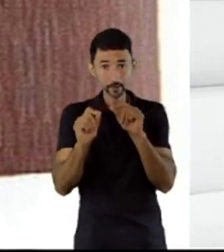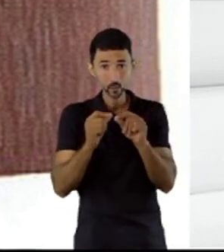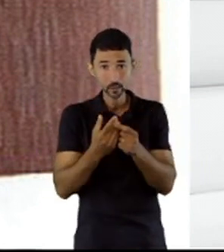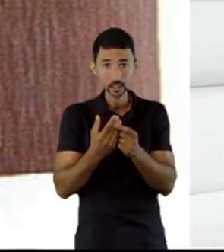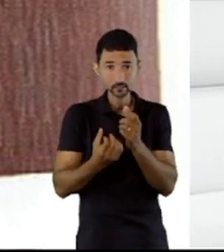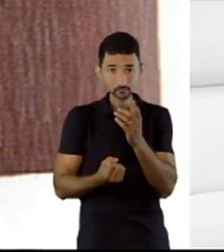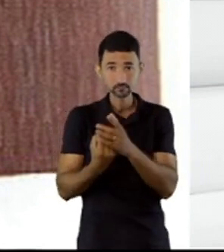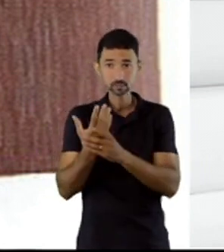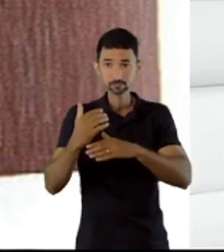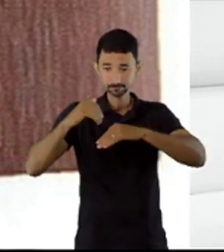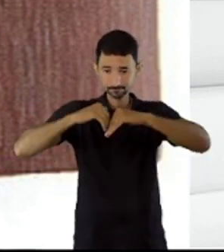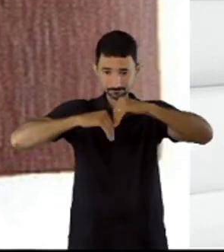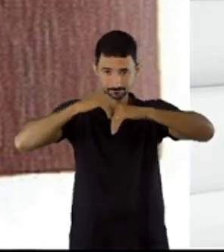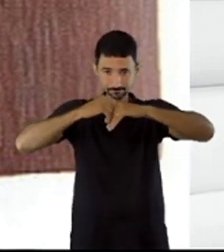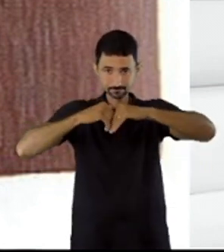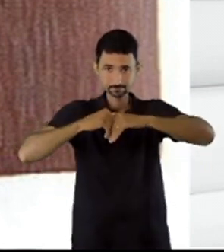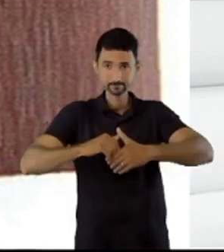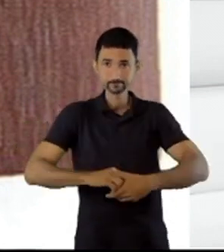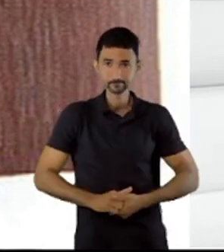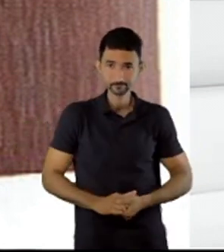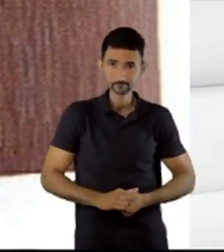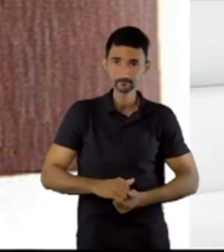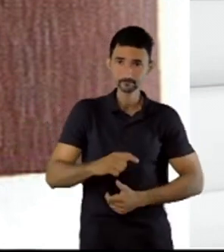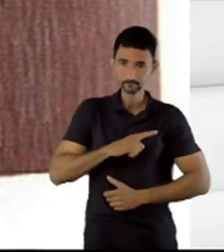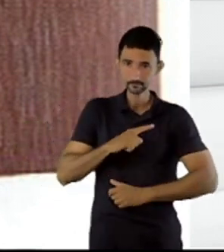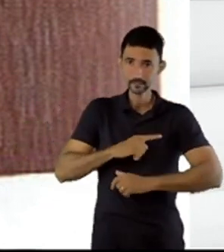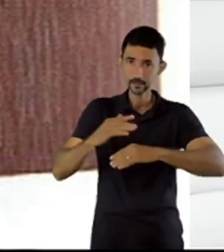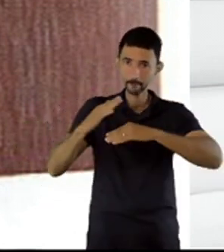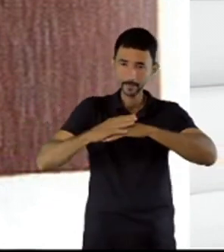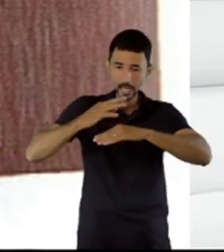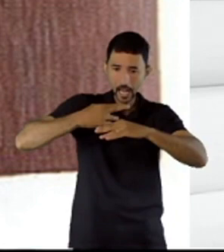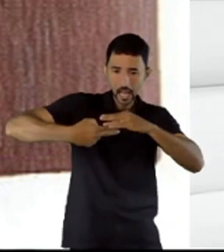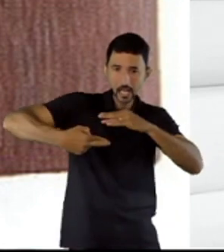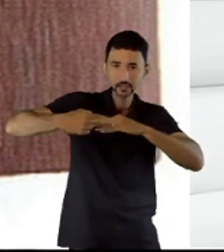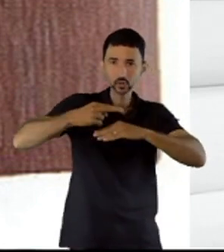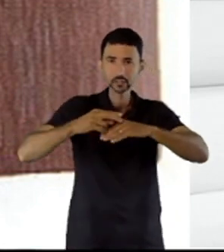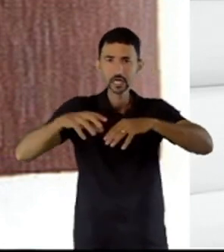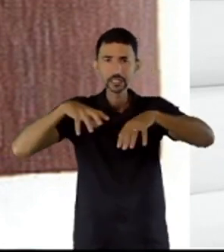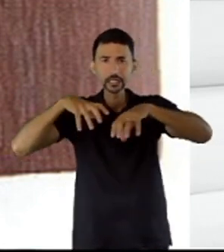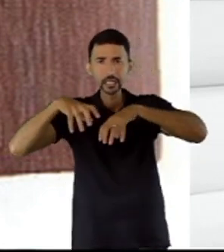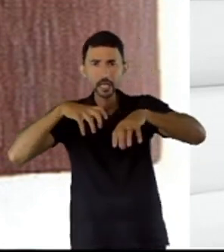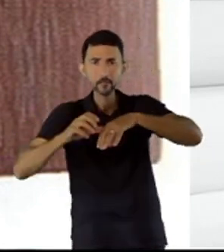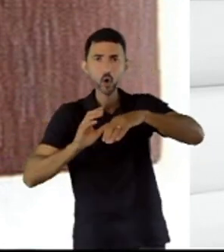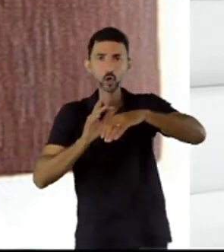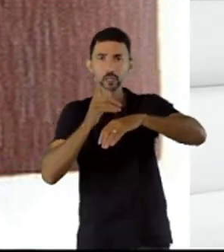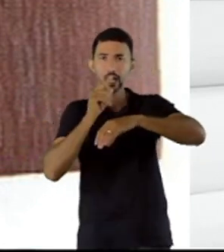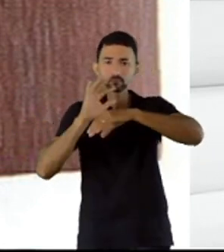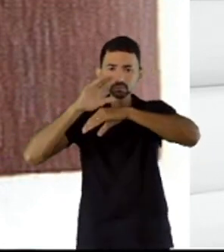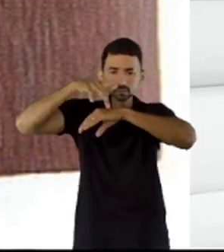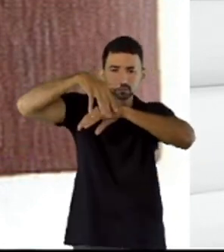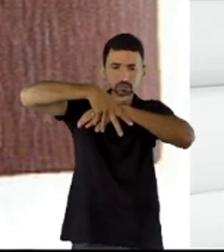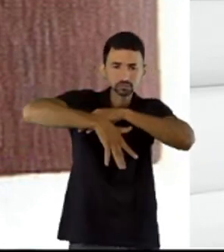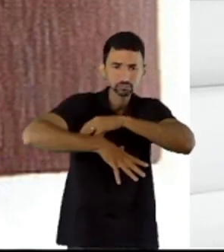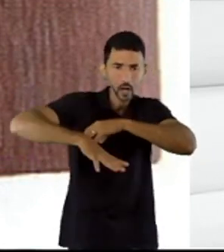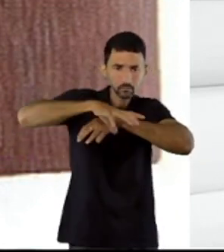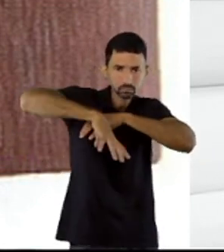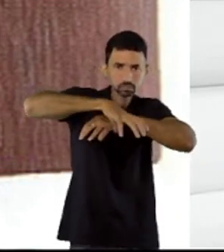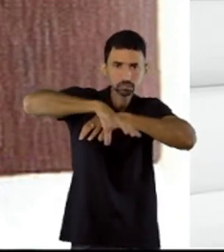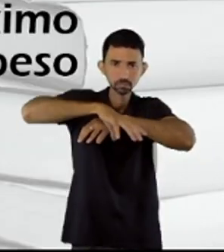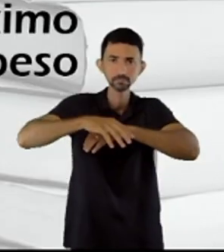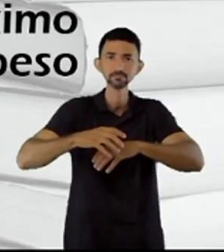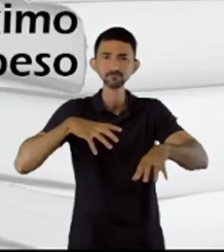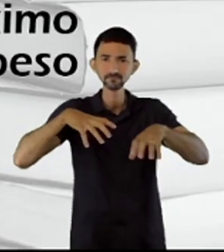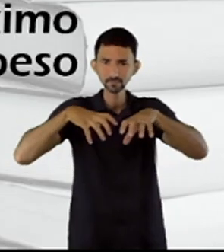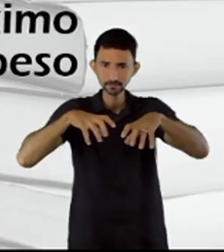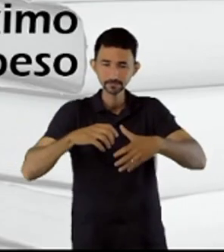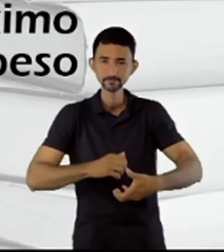da existência delas antes, né? Porque elas vão estar relacionadas a terremotos, maremotos, entre outras